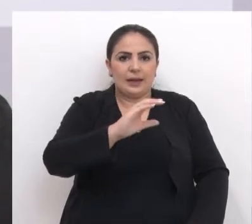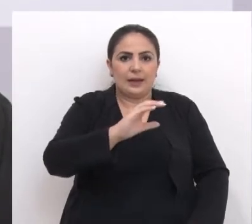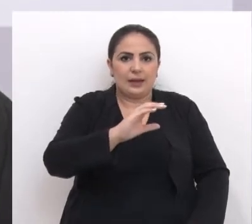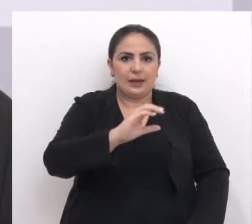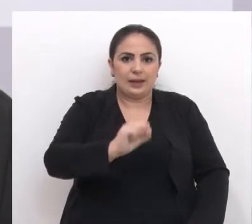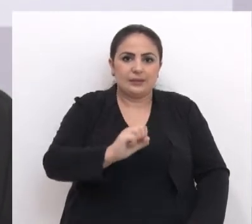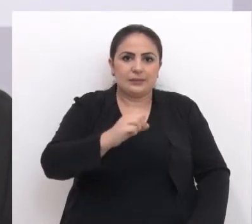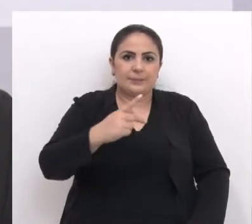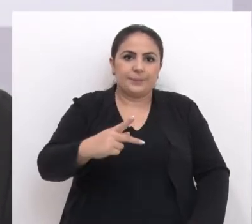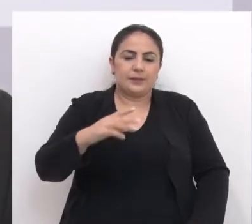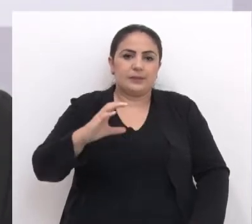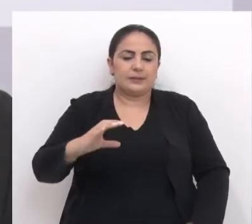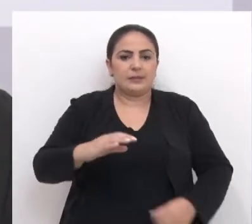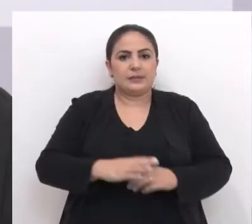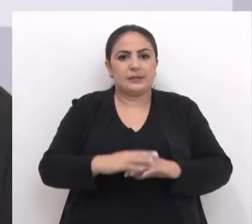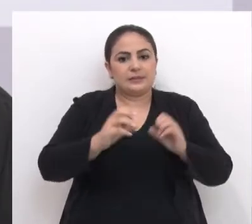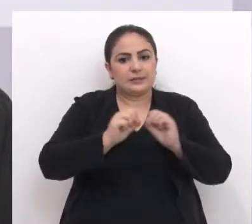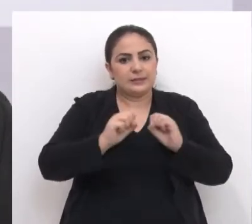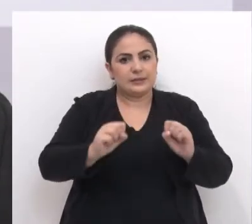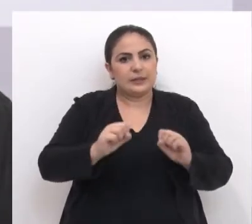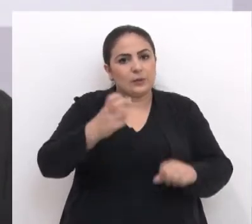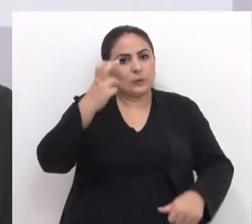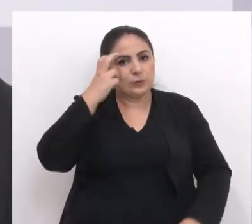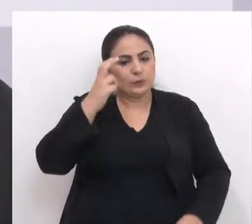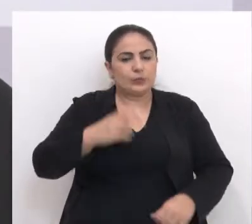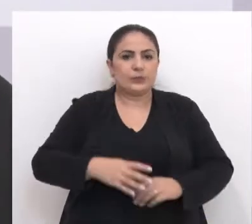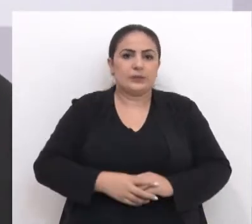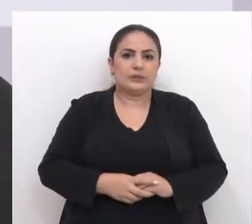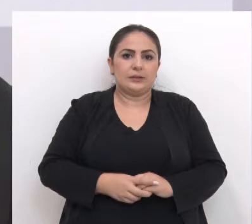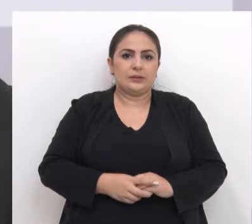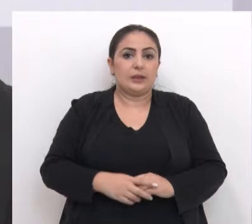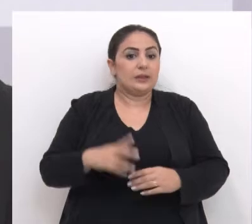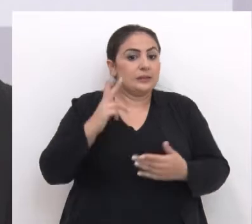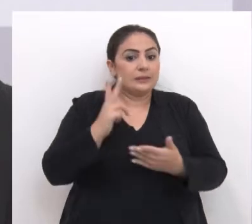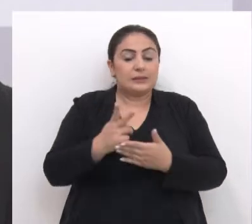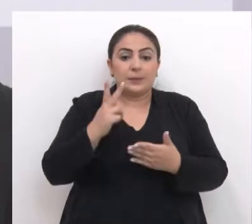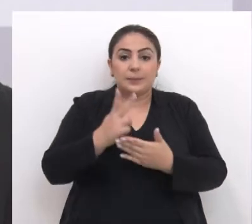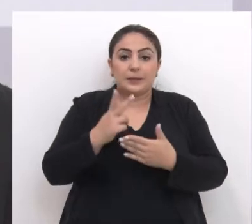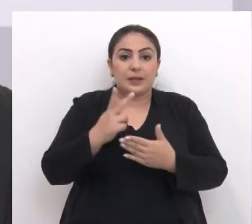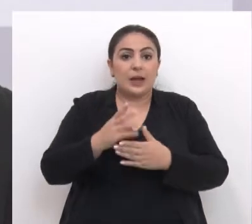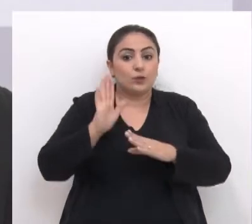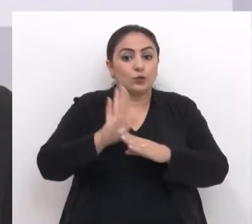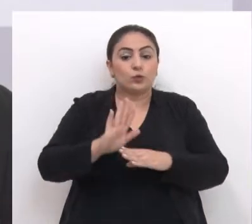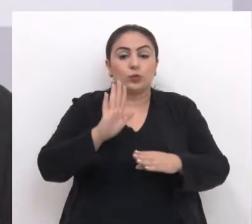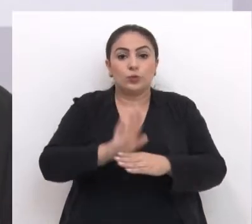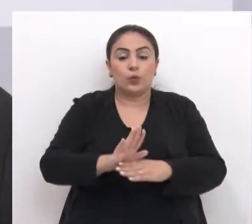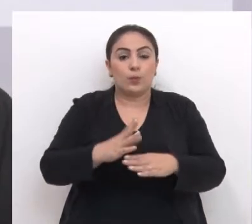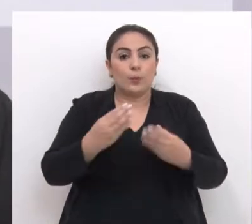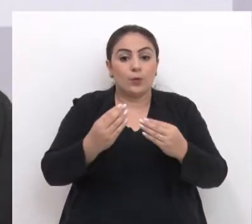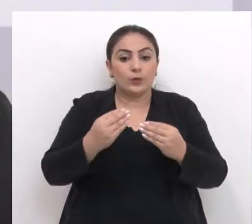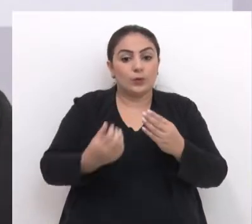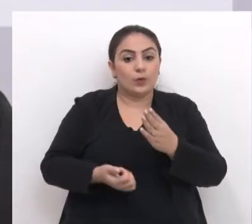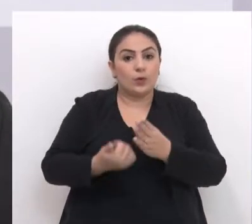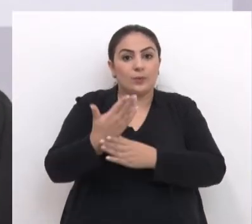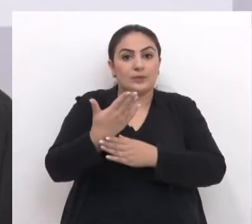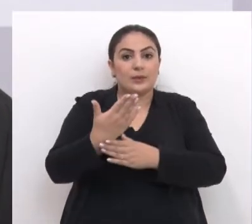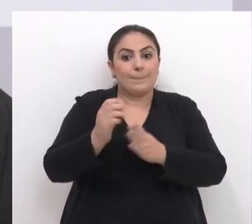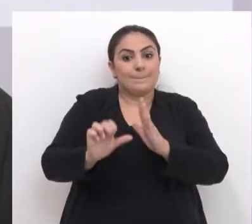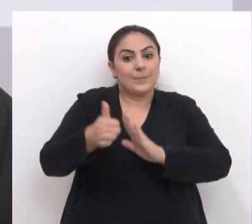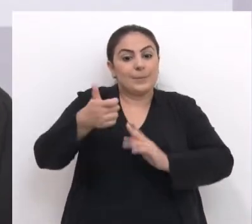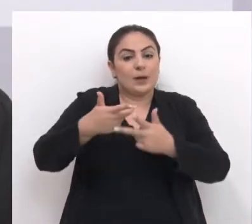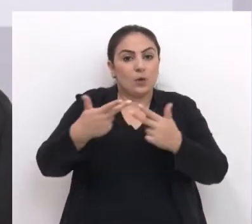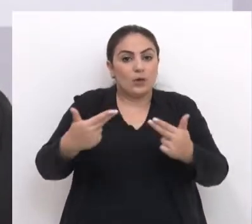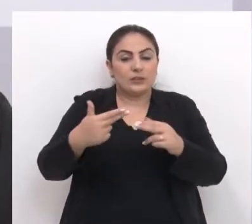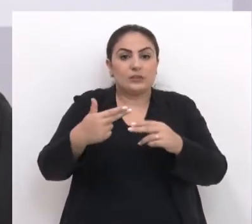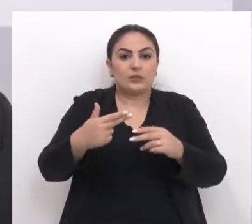SPC, Secretarias de Cultura, né? Ele foi o que ajudou a plantar a primeira semente